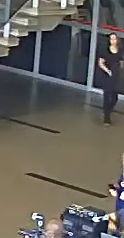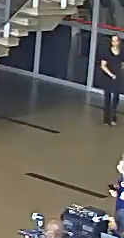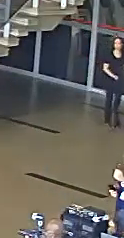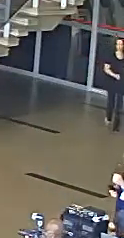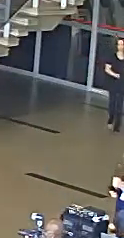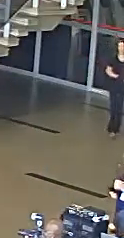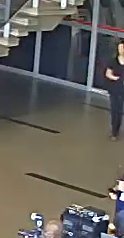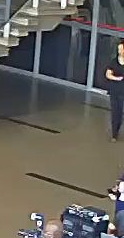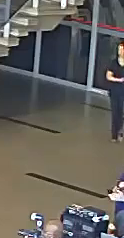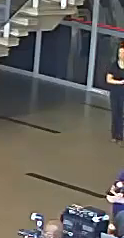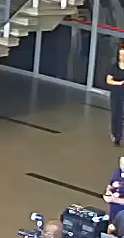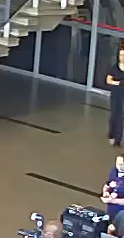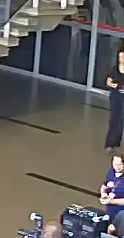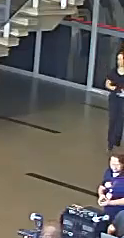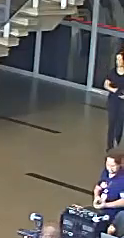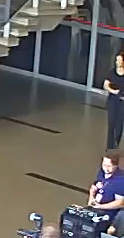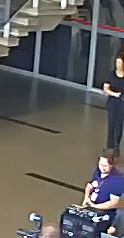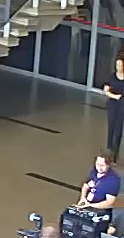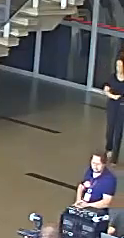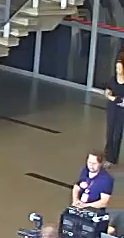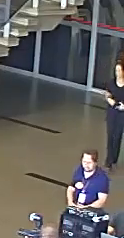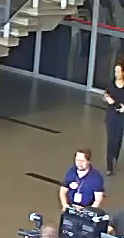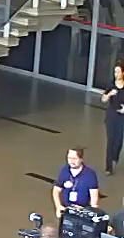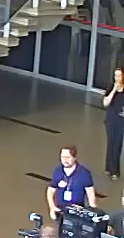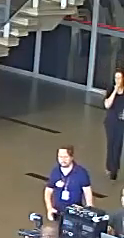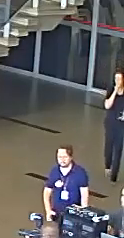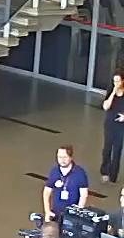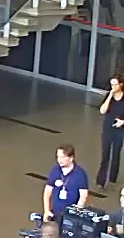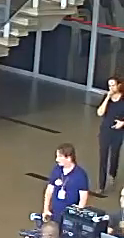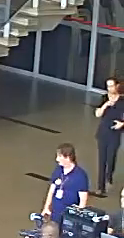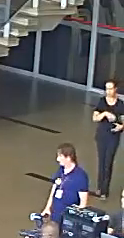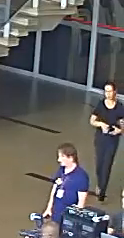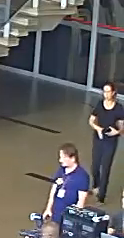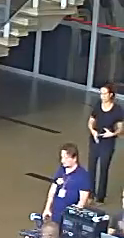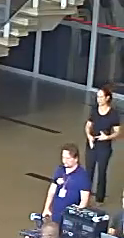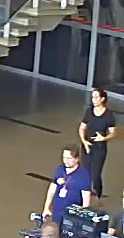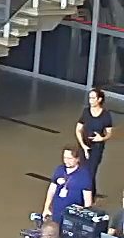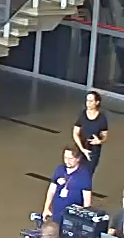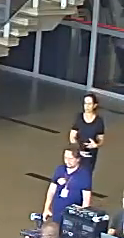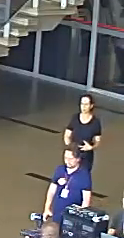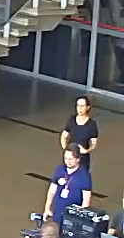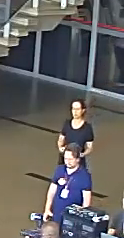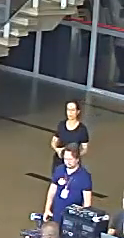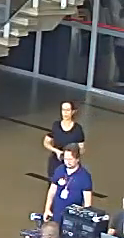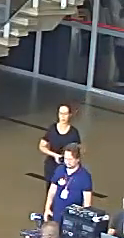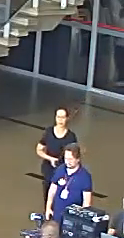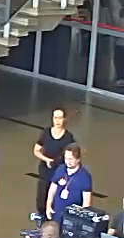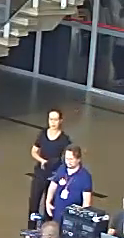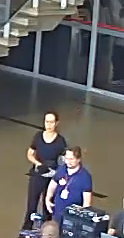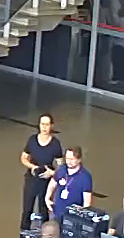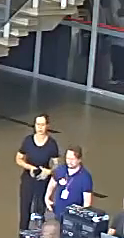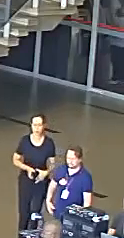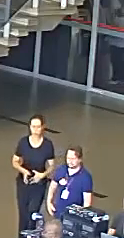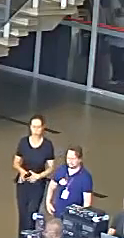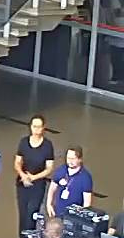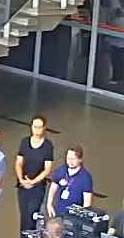quiser está disponível aqui conosco e eu queria passar Deputado Betão